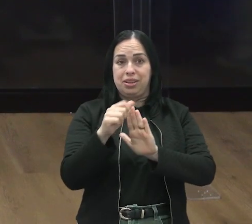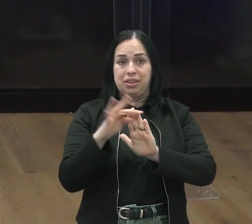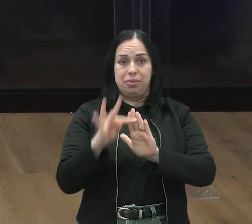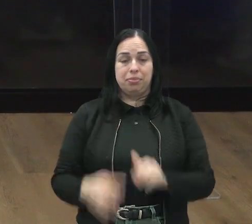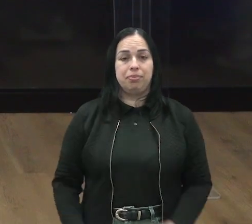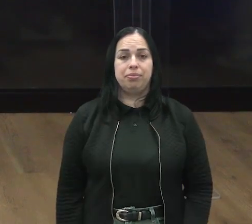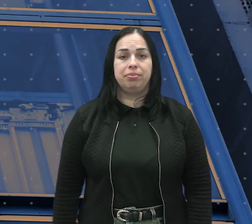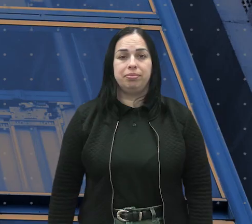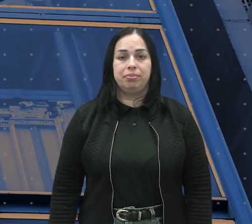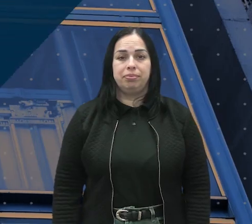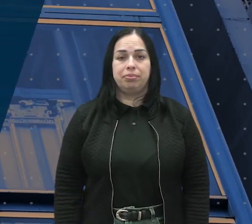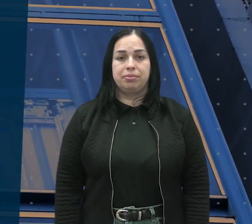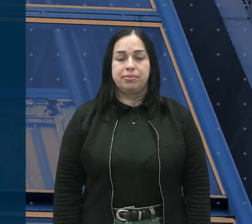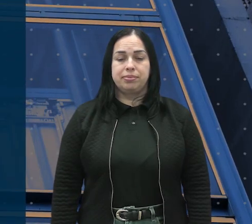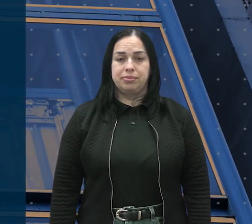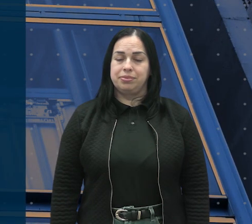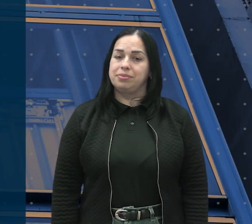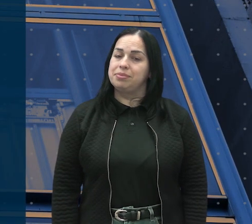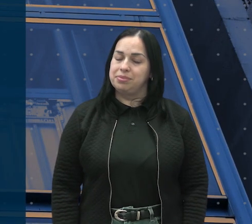de semana.